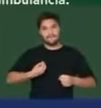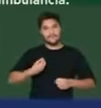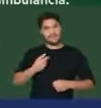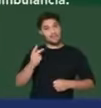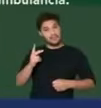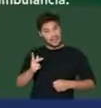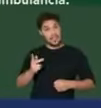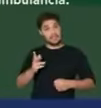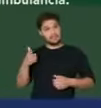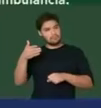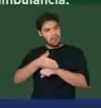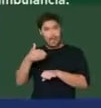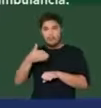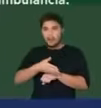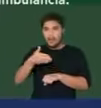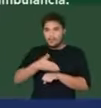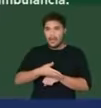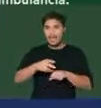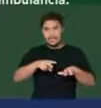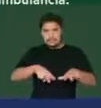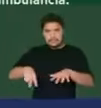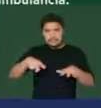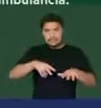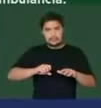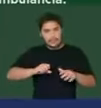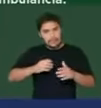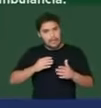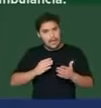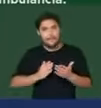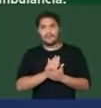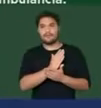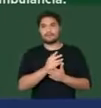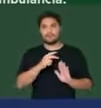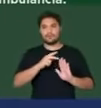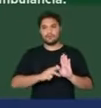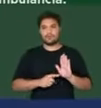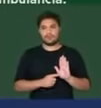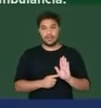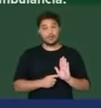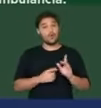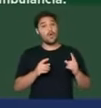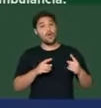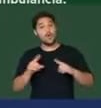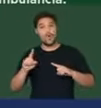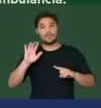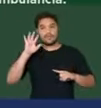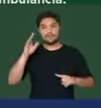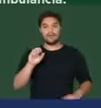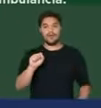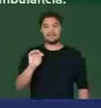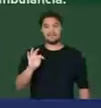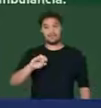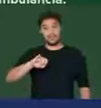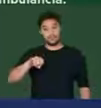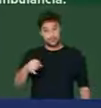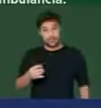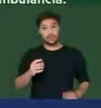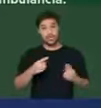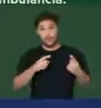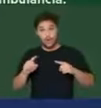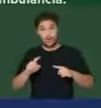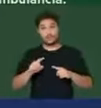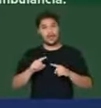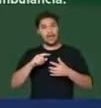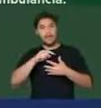essas semanas batalhar a aprovação desse projeto contra a decisão do STJ, contra o rol taxativo